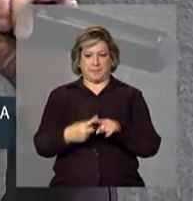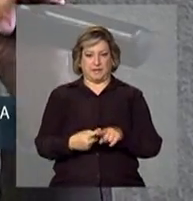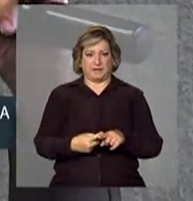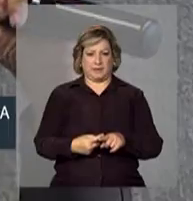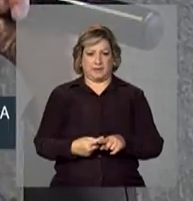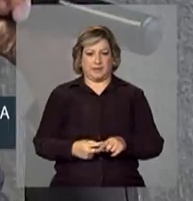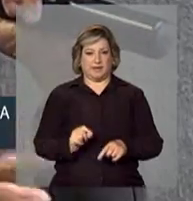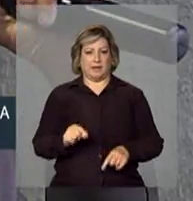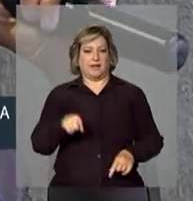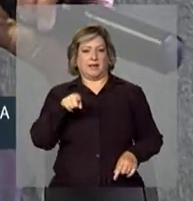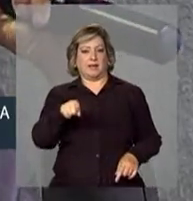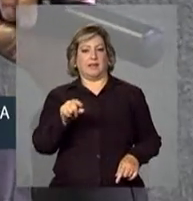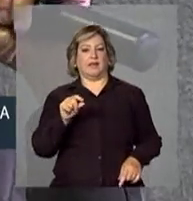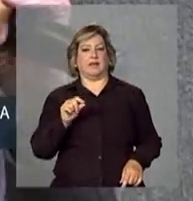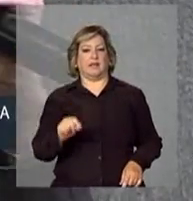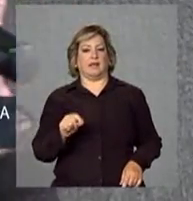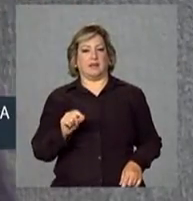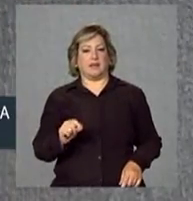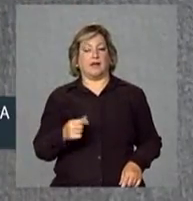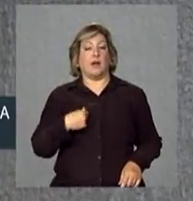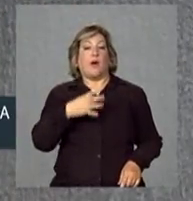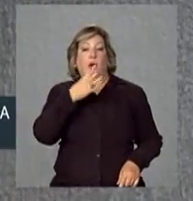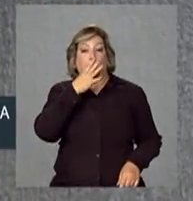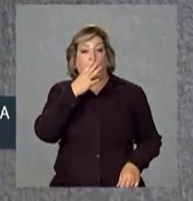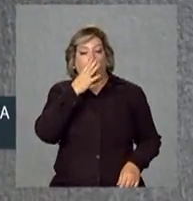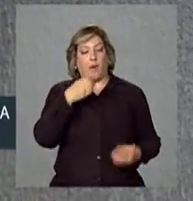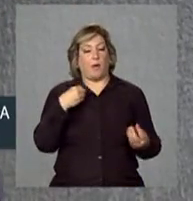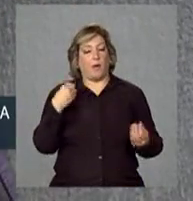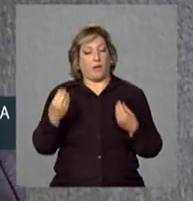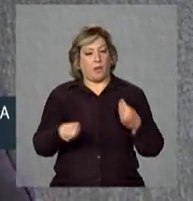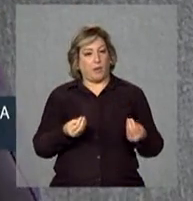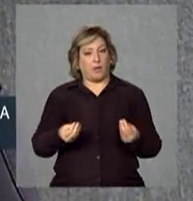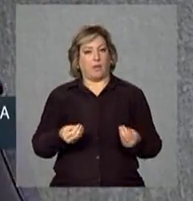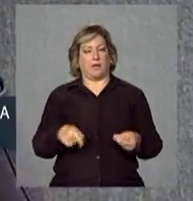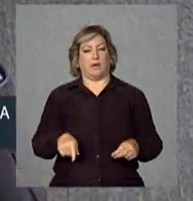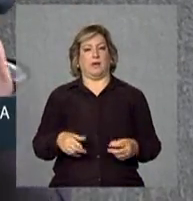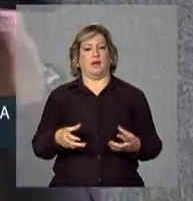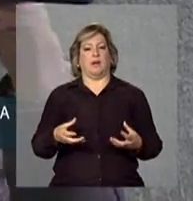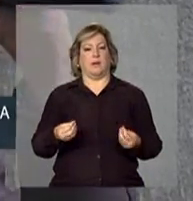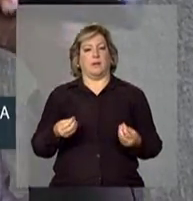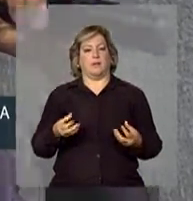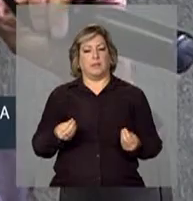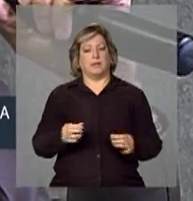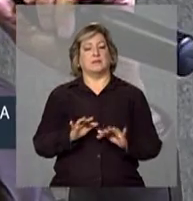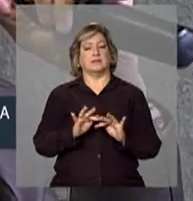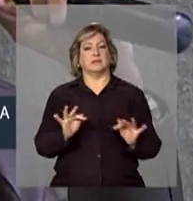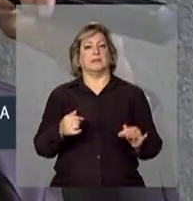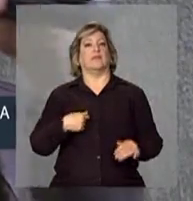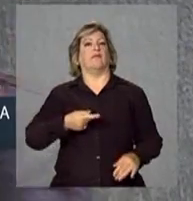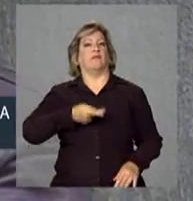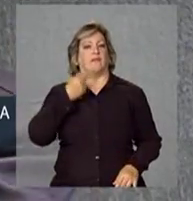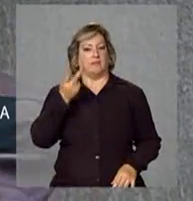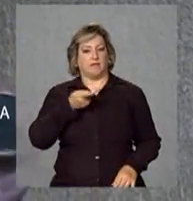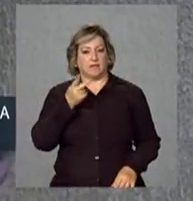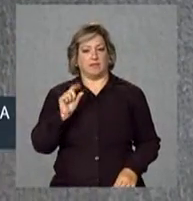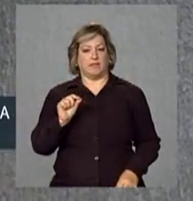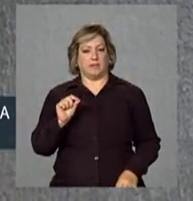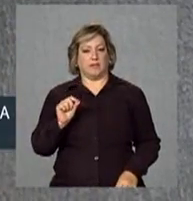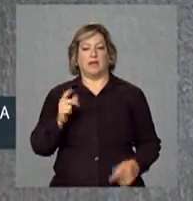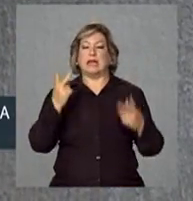isso. É uma observação, assim, com muita serenidade, com